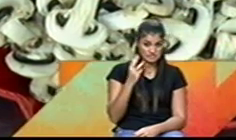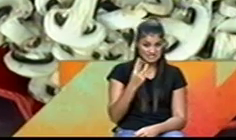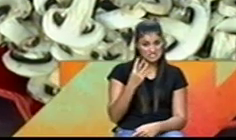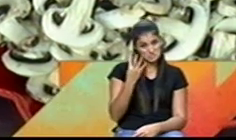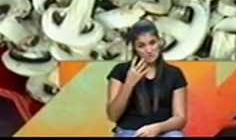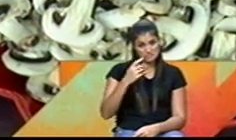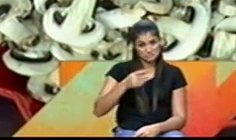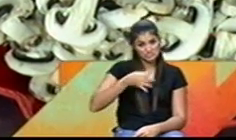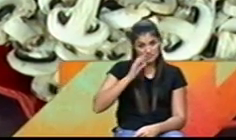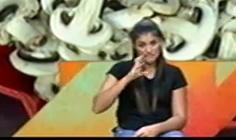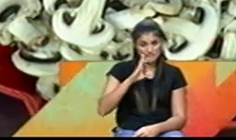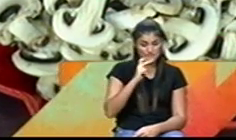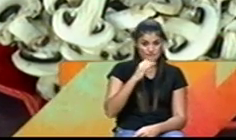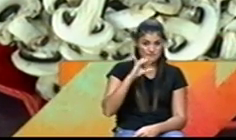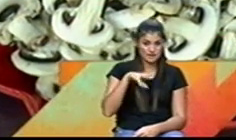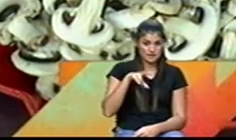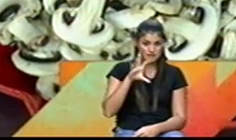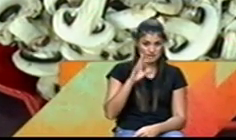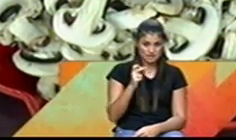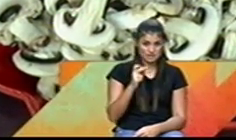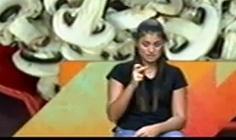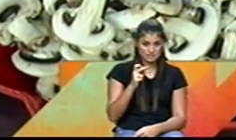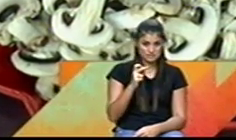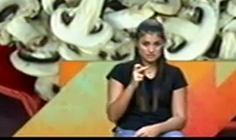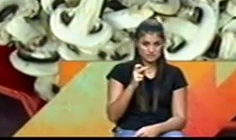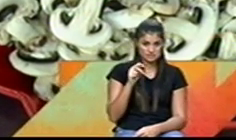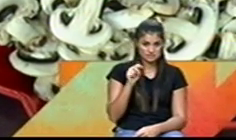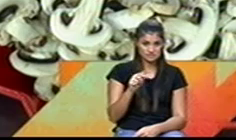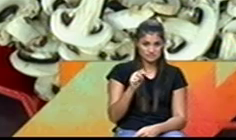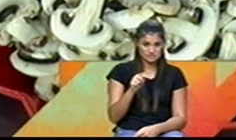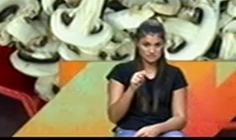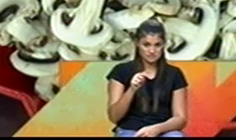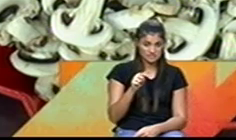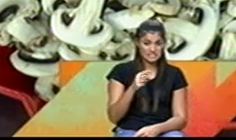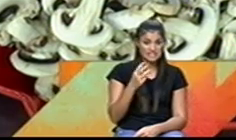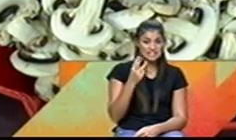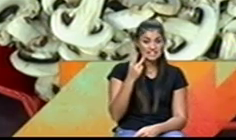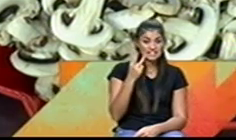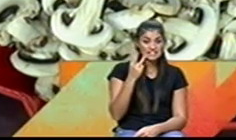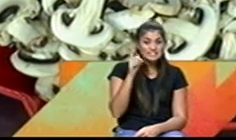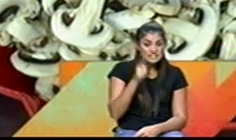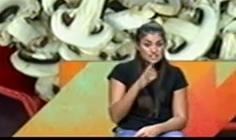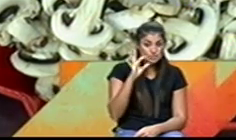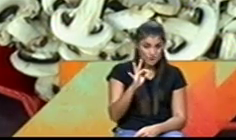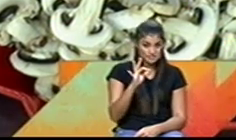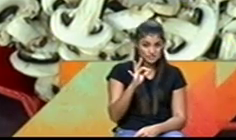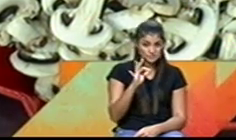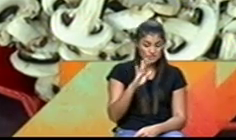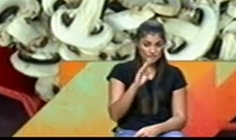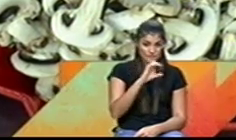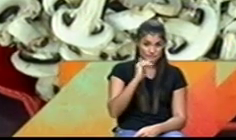4 chávenas de farinha de trigo. Não, 3 ai, quartos de chávena. Ai, 3 quartos? Realmente era muita farinha. Calma,